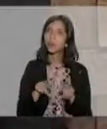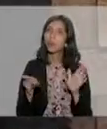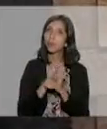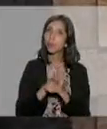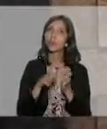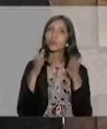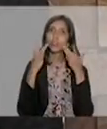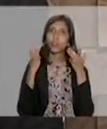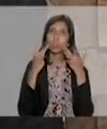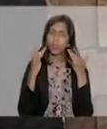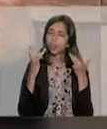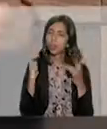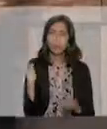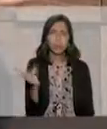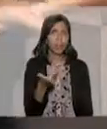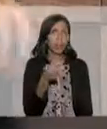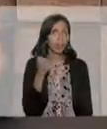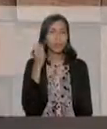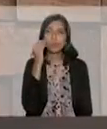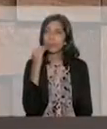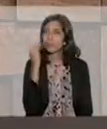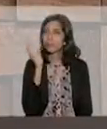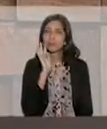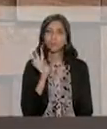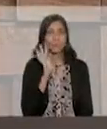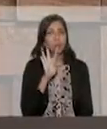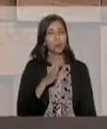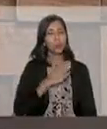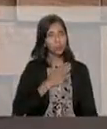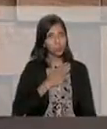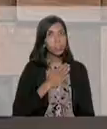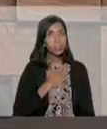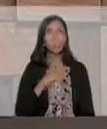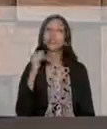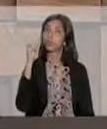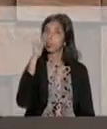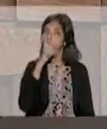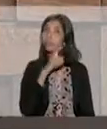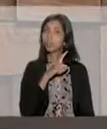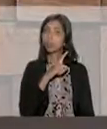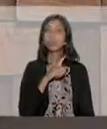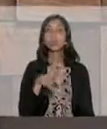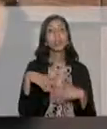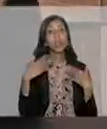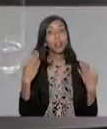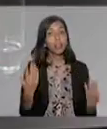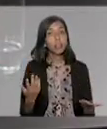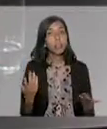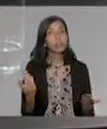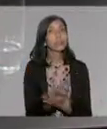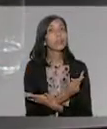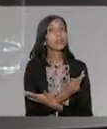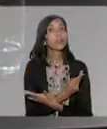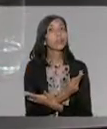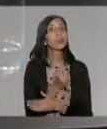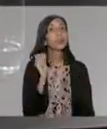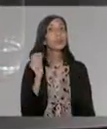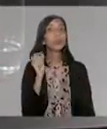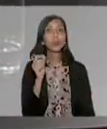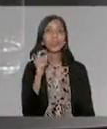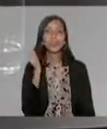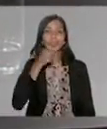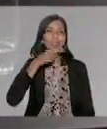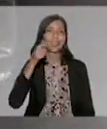inclusive. É incrível, assim, foi uma experiência muito bacana, difícil para mim. E aí surgiu essa